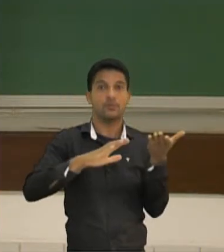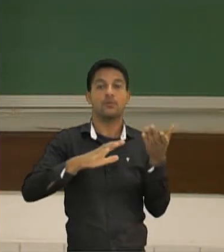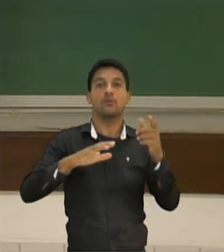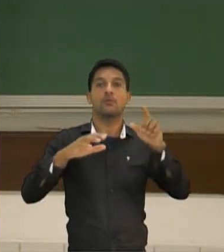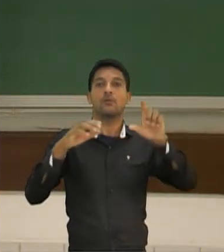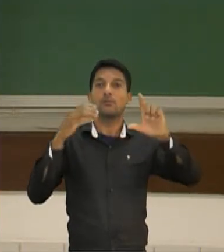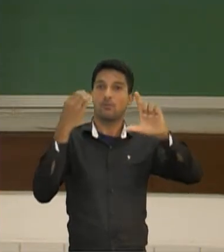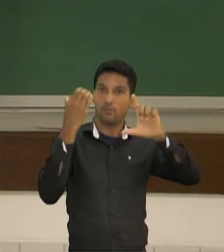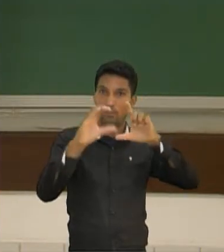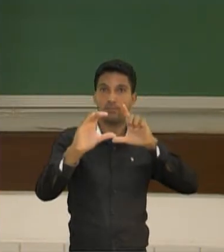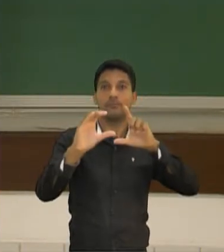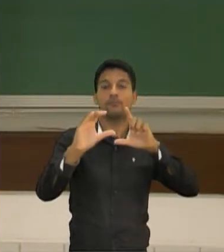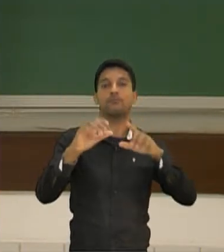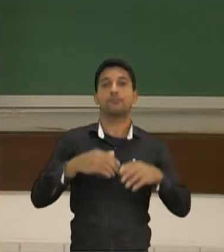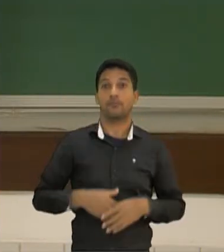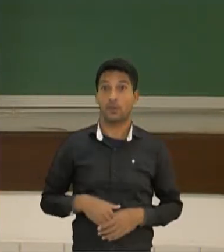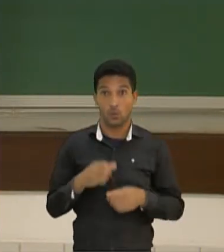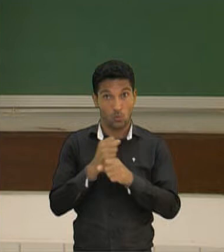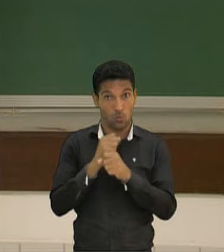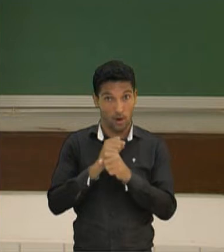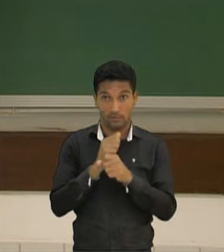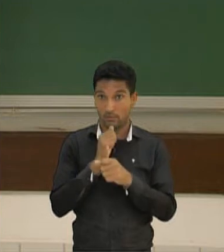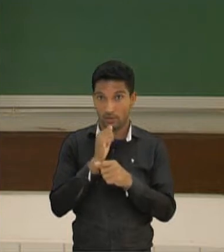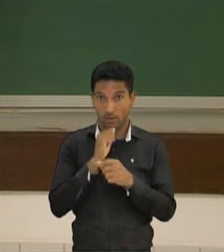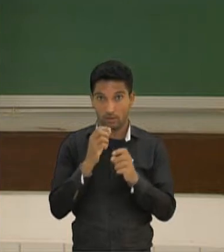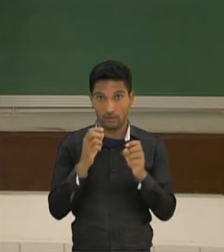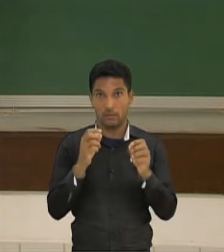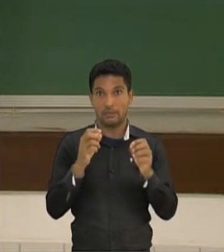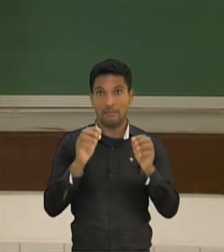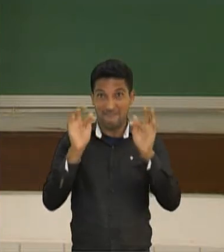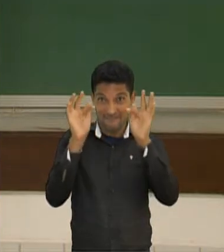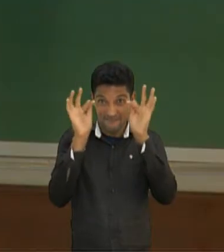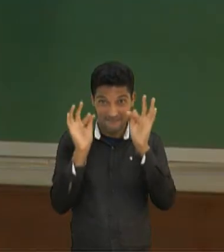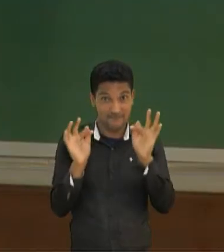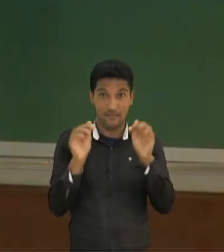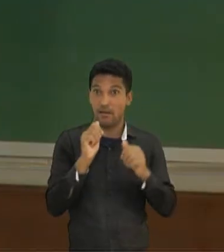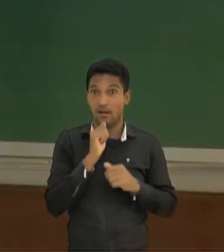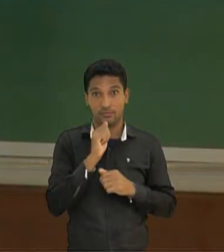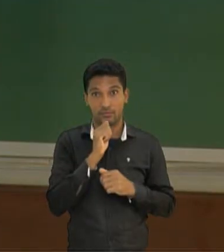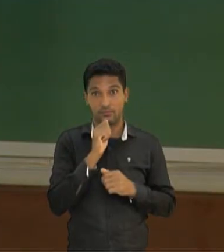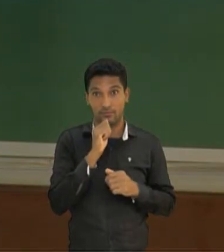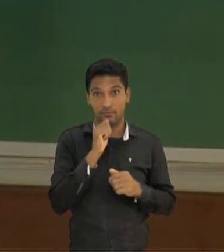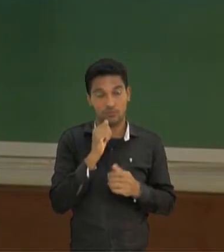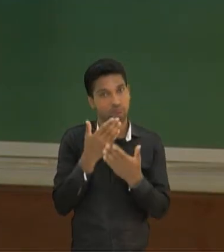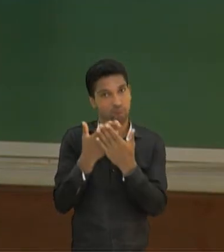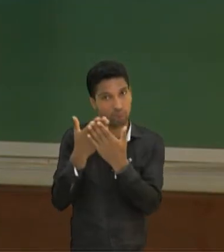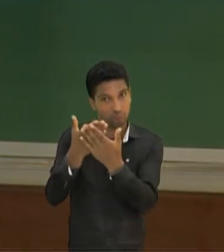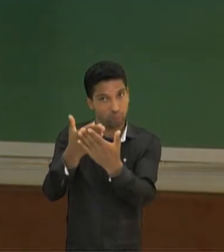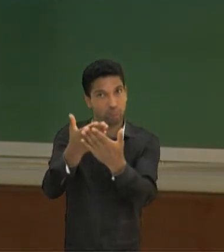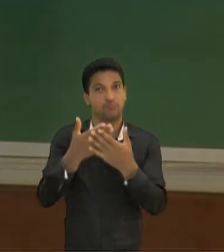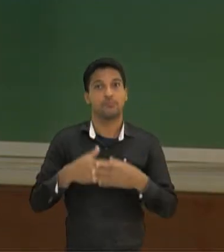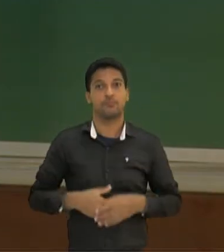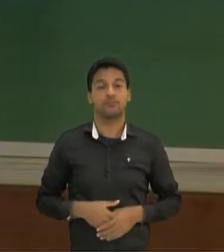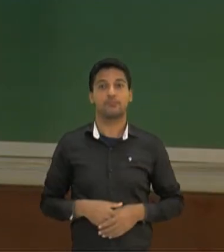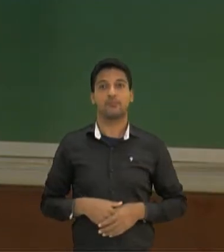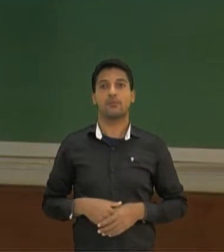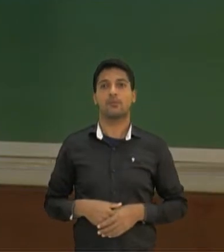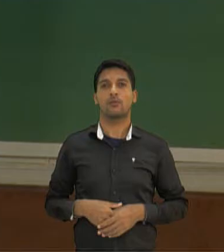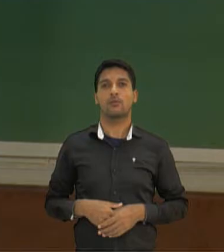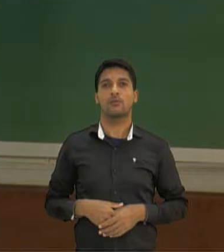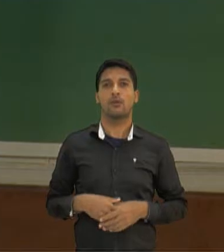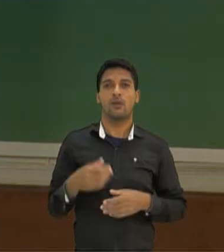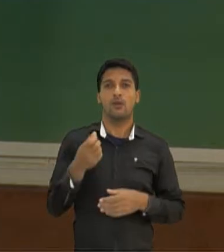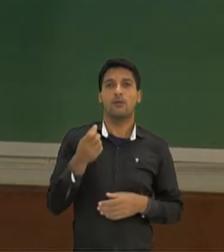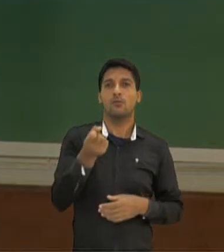não acabou. A gente continua, certo? E nesse momento, né, muitos estudantes foram inseridos aí no projeto Se Liga, né, que é